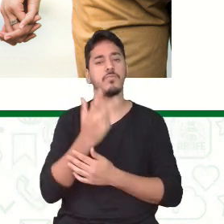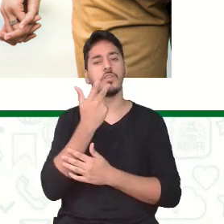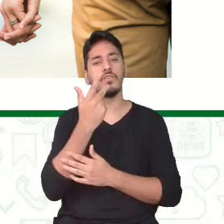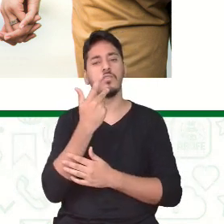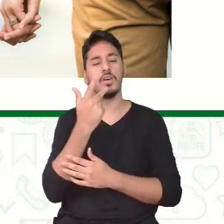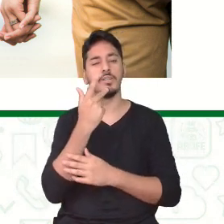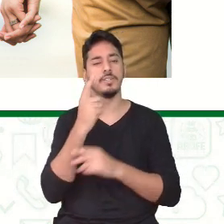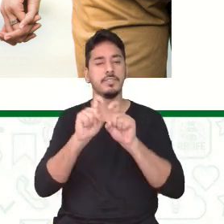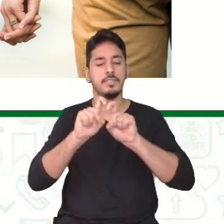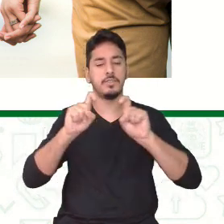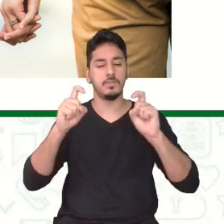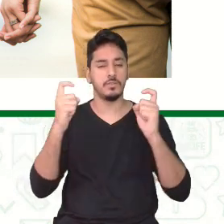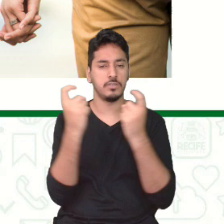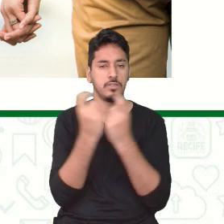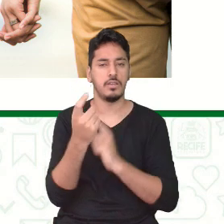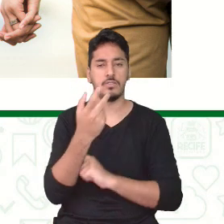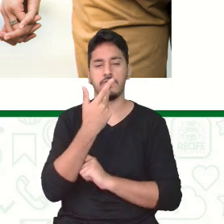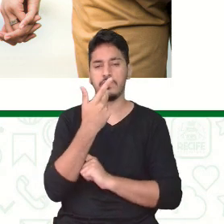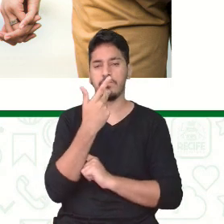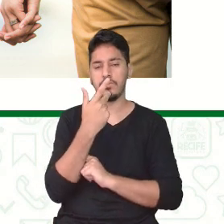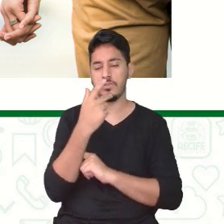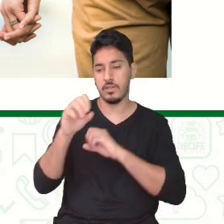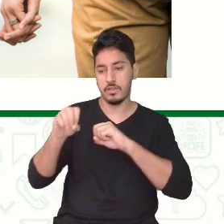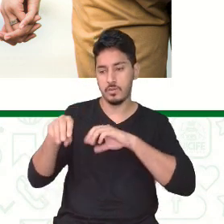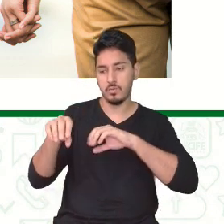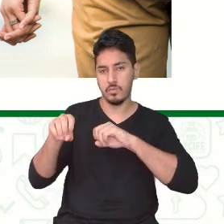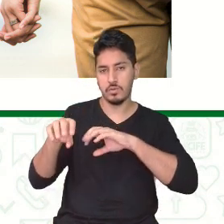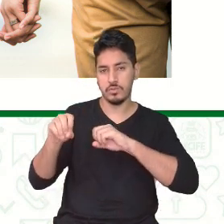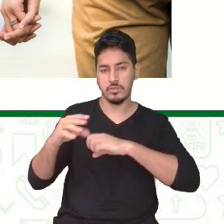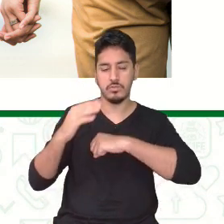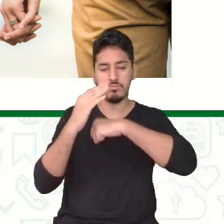em sexualidade, falar em educação